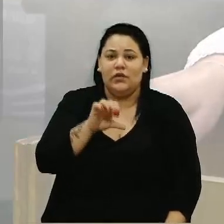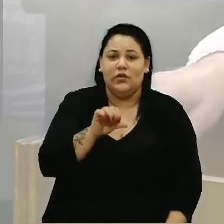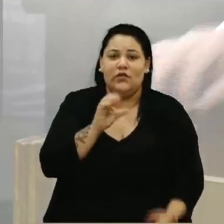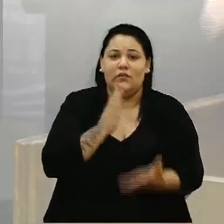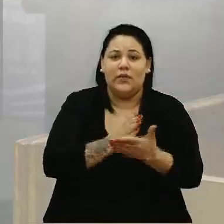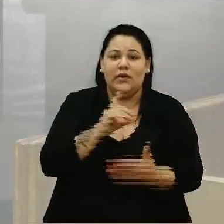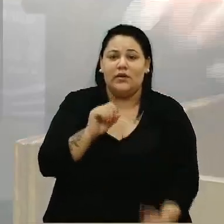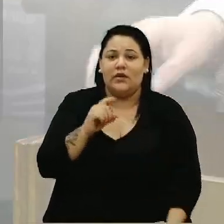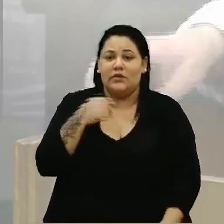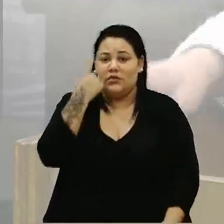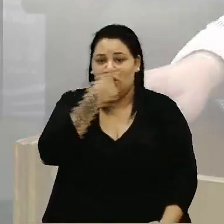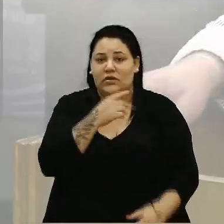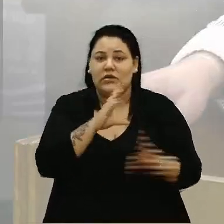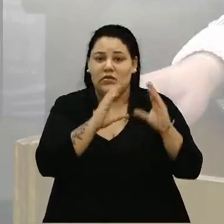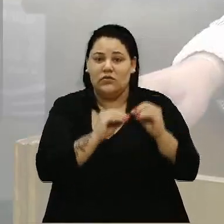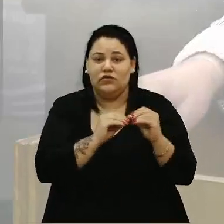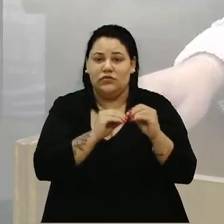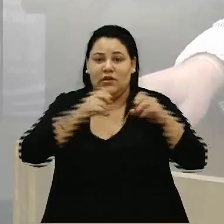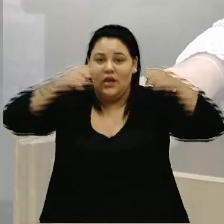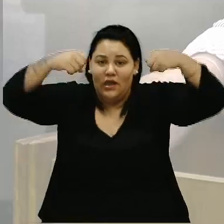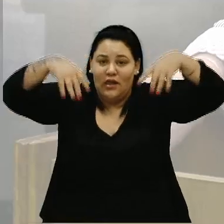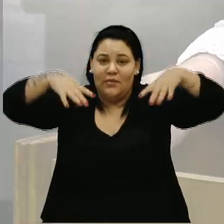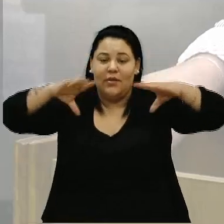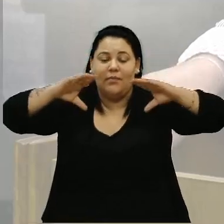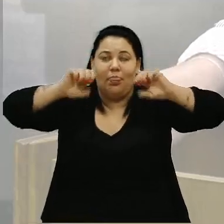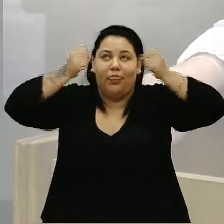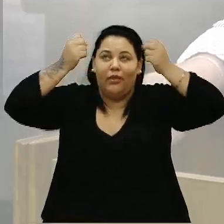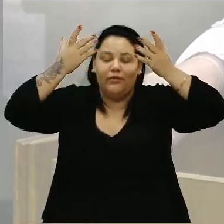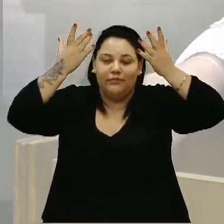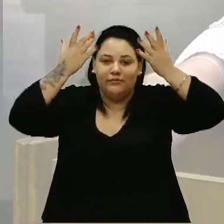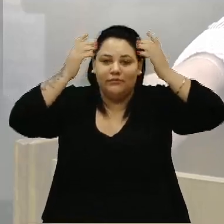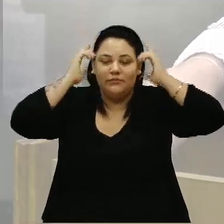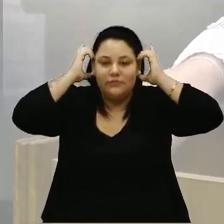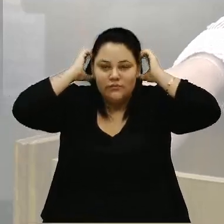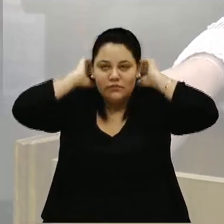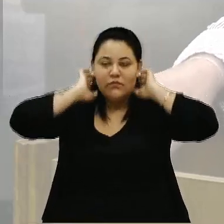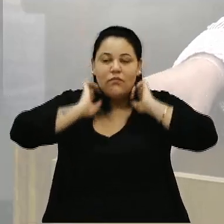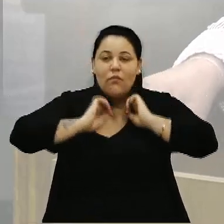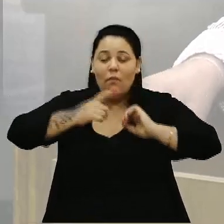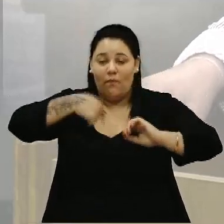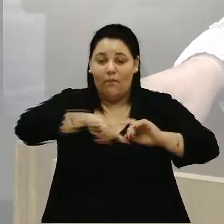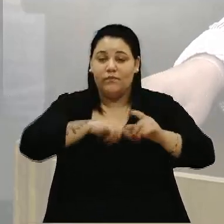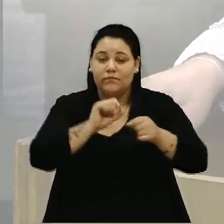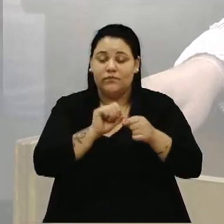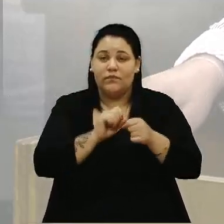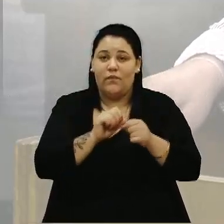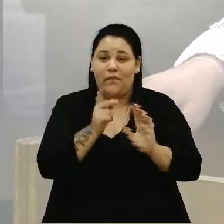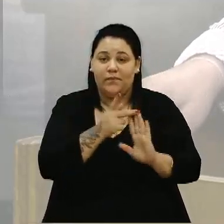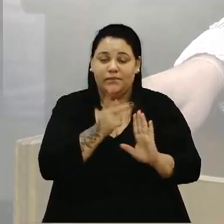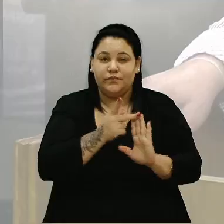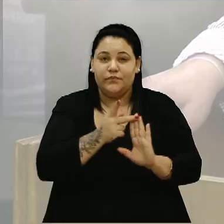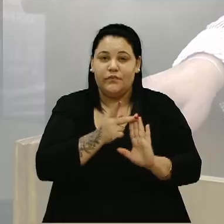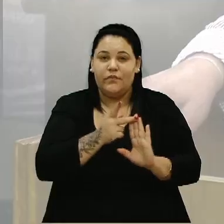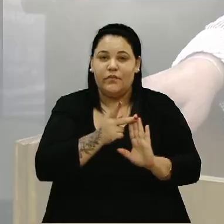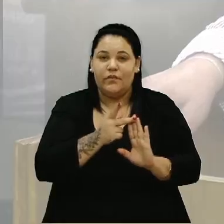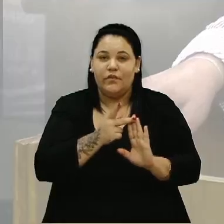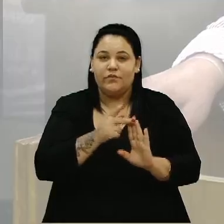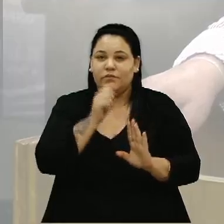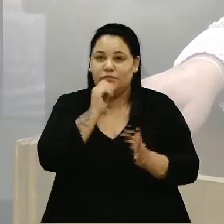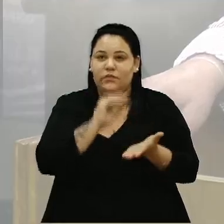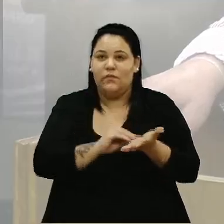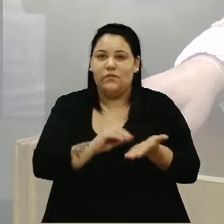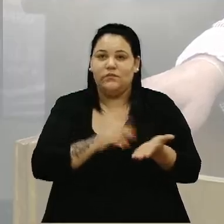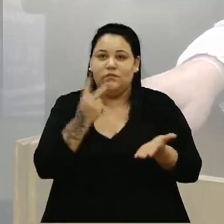noite. A lâmpada queimada. Então, assim, quando nós fizemos protocolo, ainda não protocolo mais duas, que a senhora pediu ainda ontem para